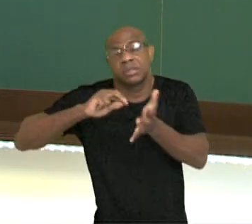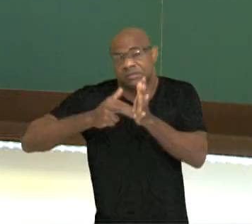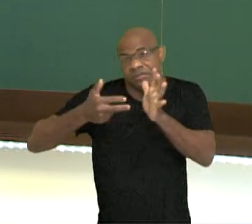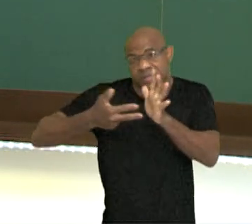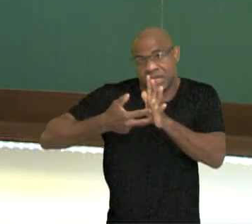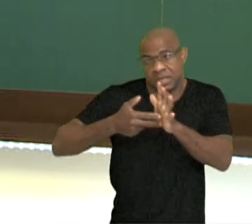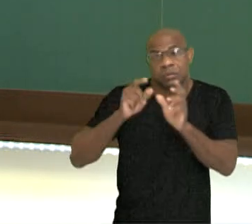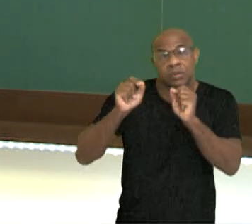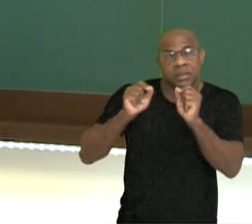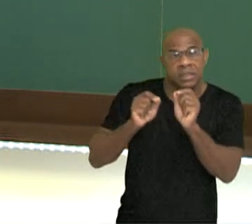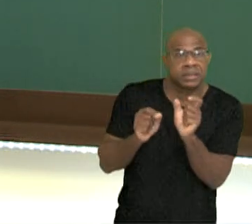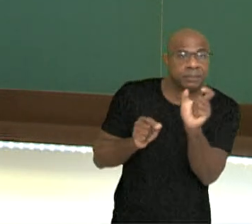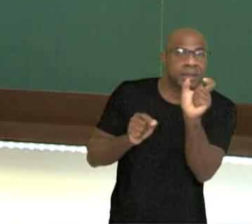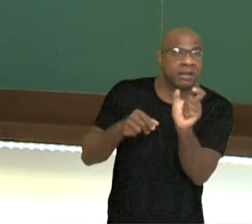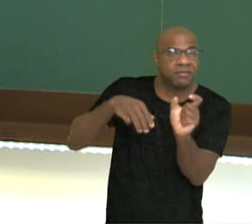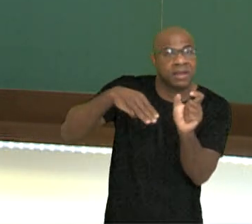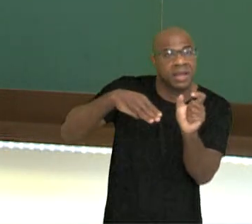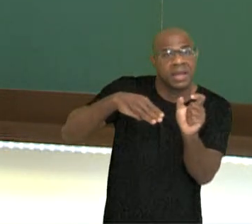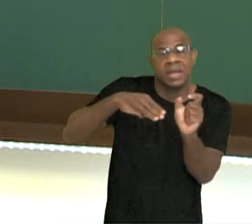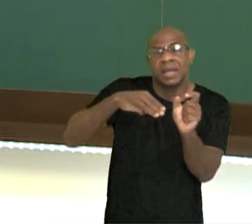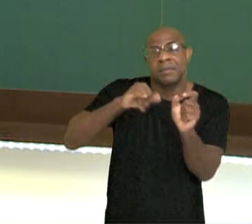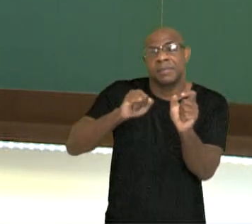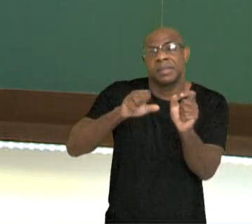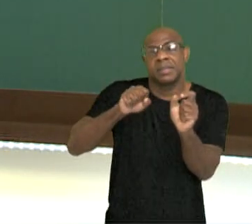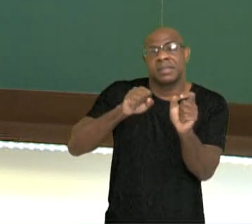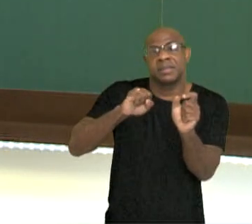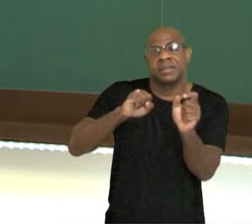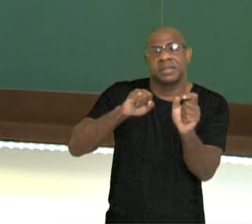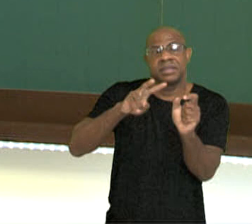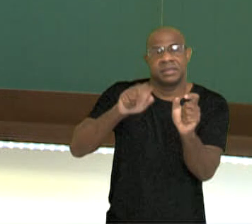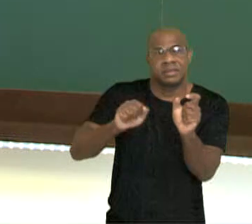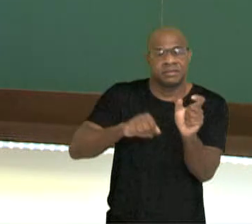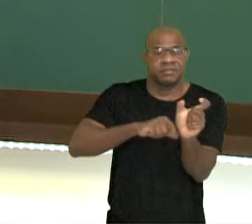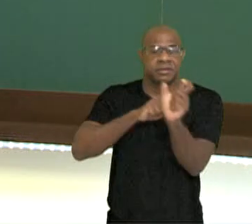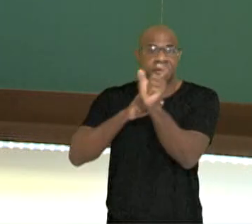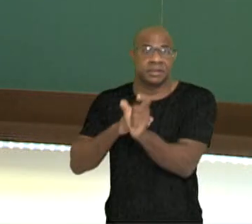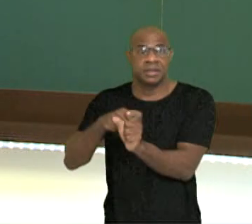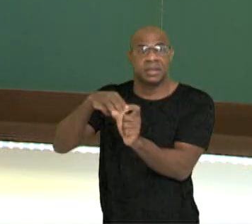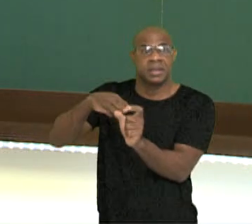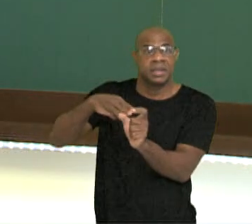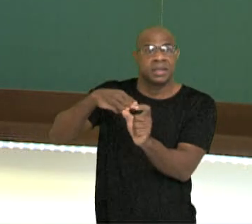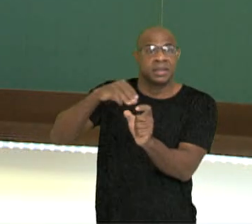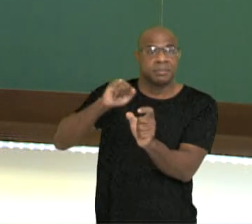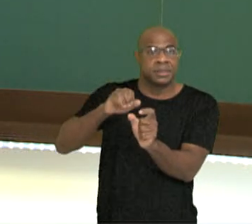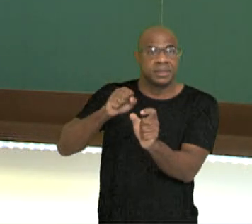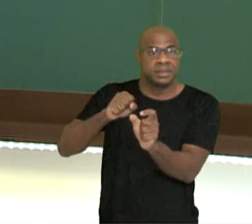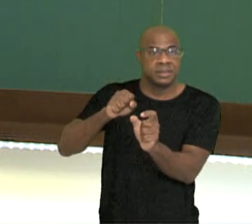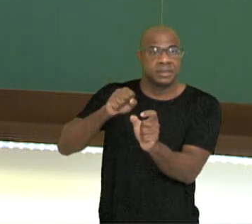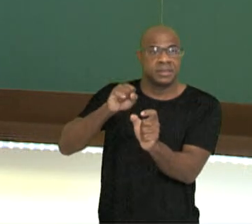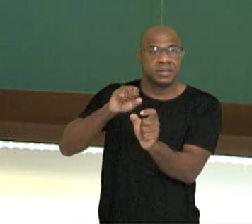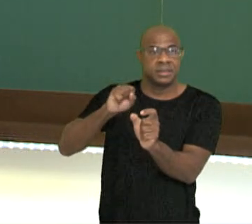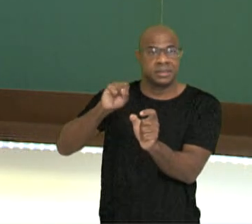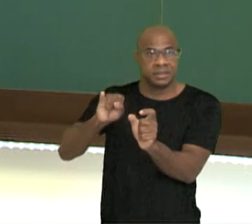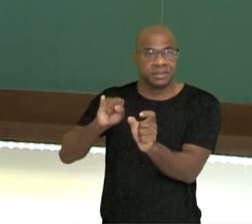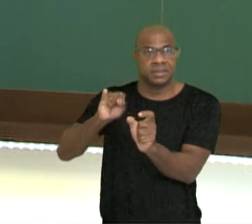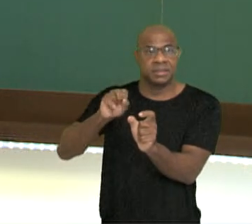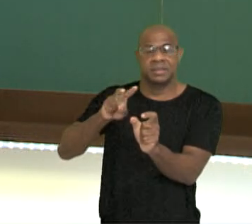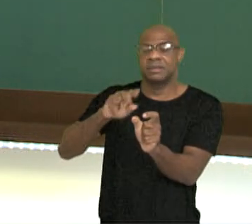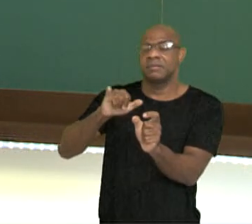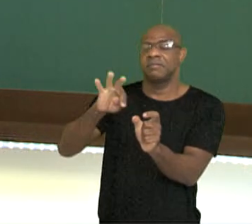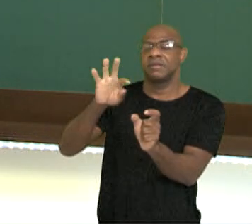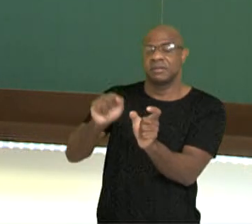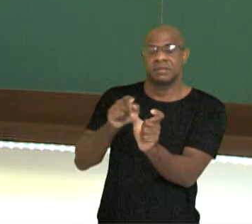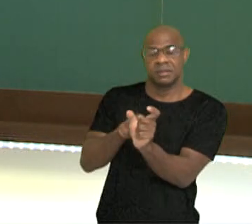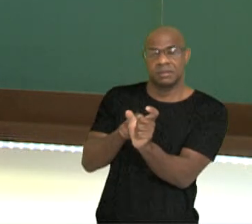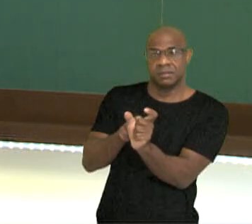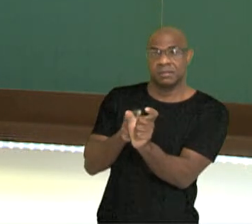de escrever, caem no esquecimento palavras como missiva e missivista, destinatário, bem como as